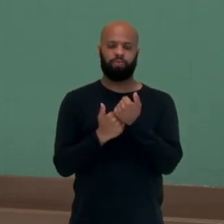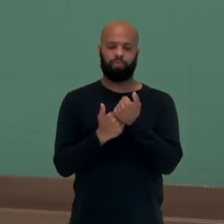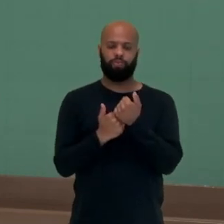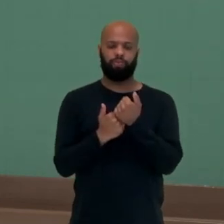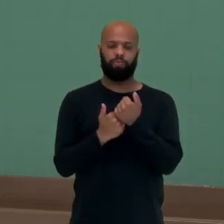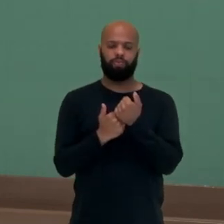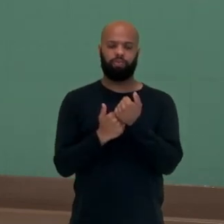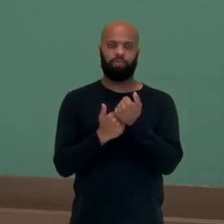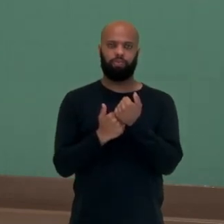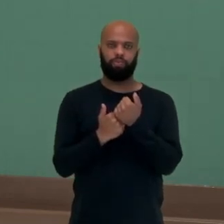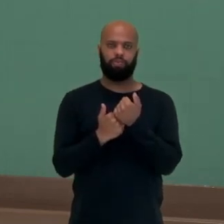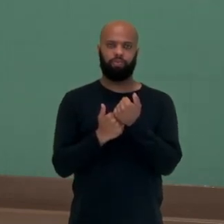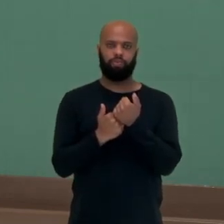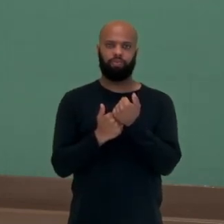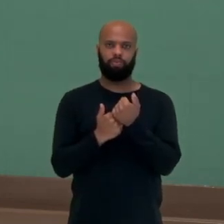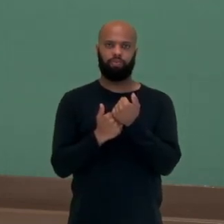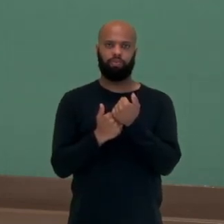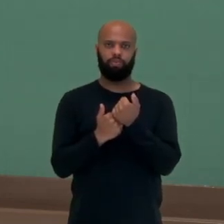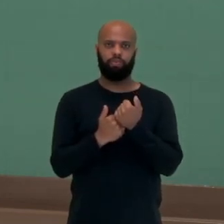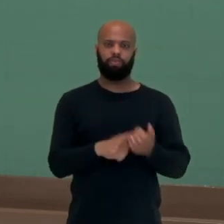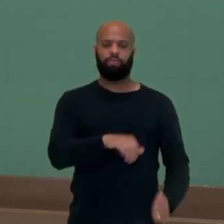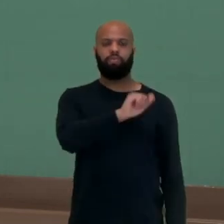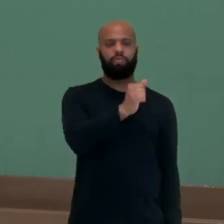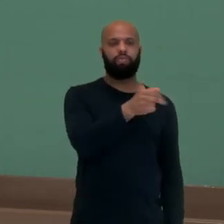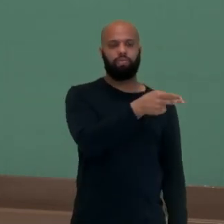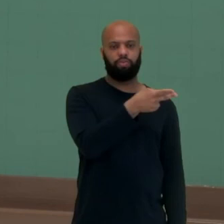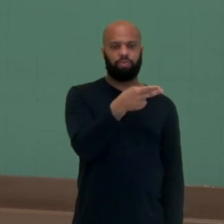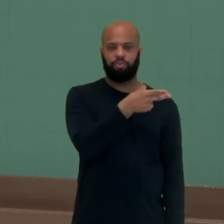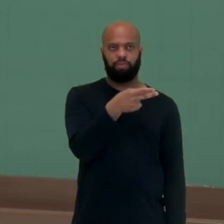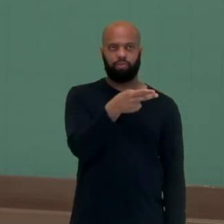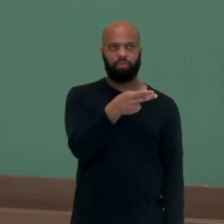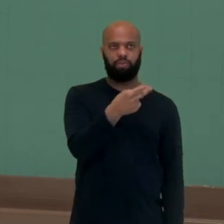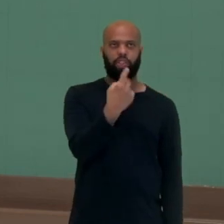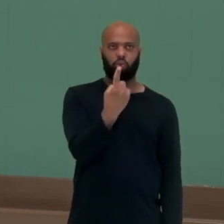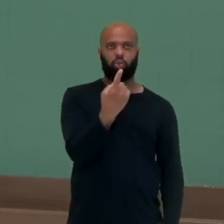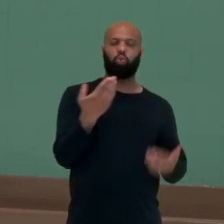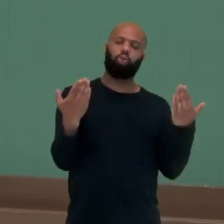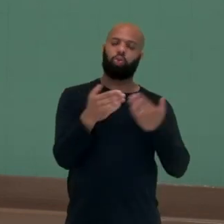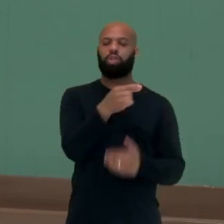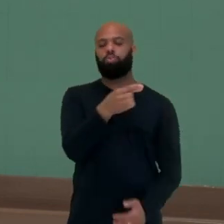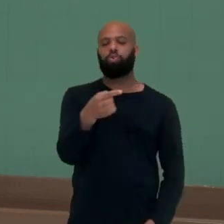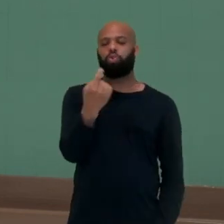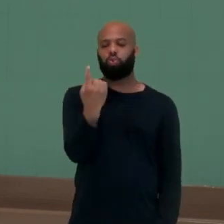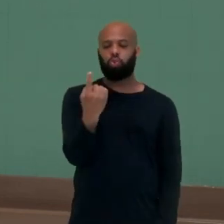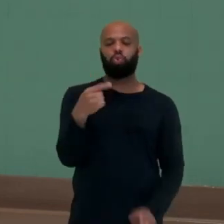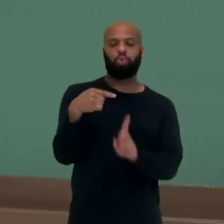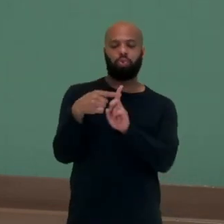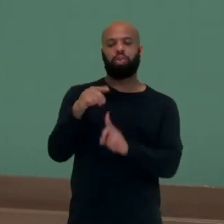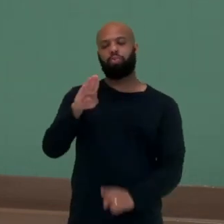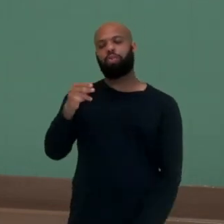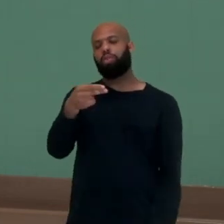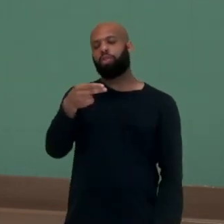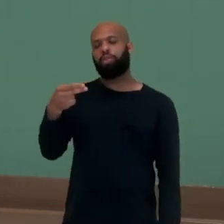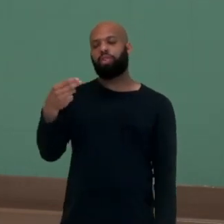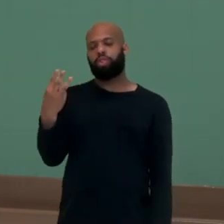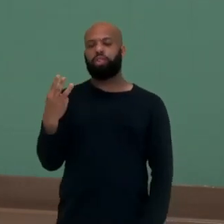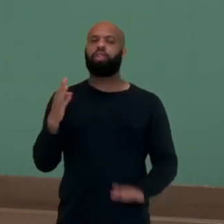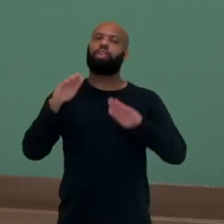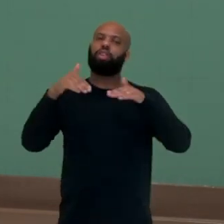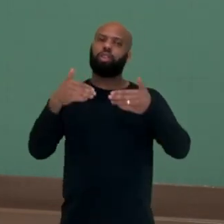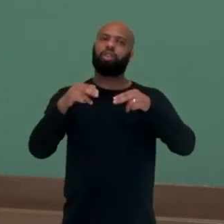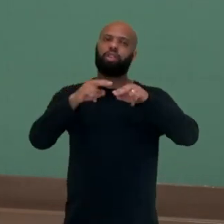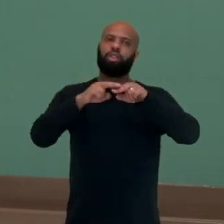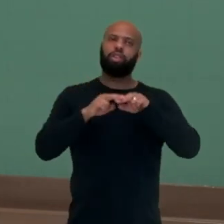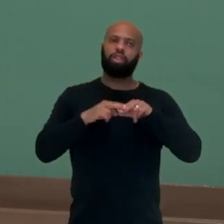no lugar, ou melhor, o valor de a que é 1, no lugar aqui do menos a, ficou menos 1 mais b igual a 3. Portanto,